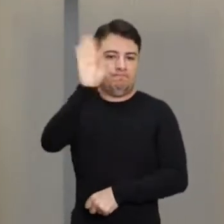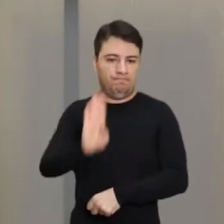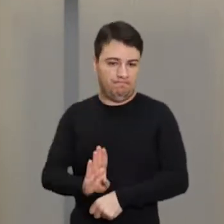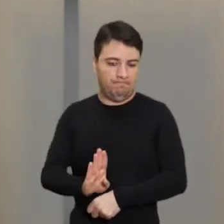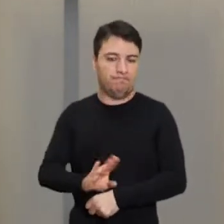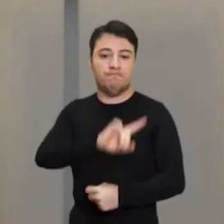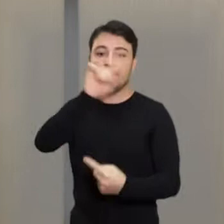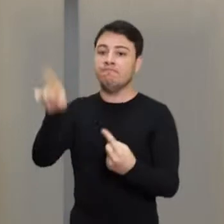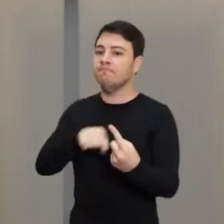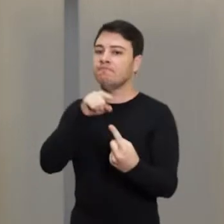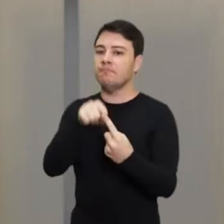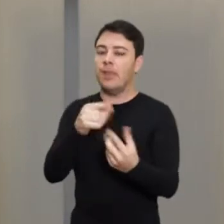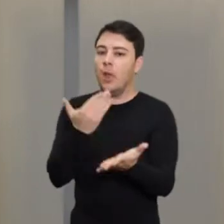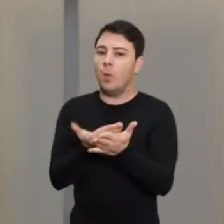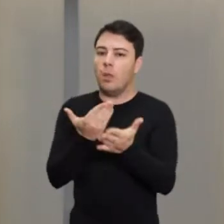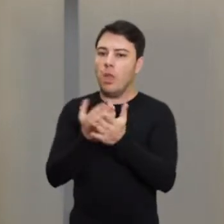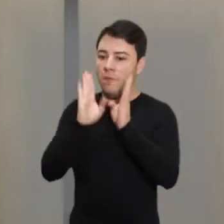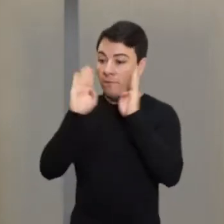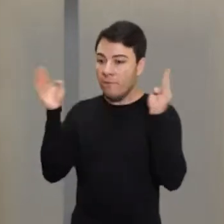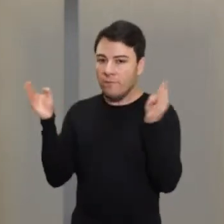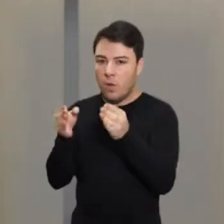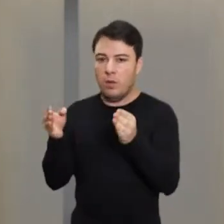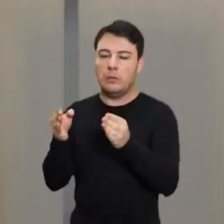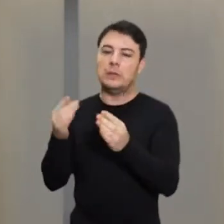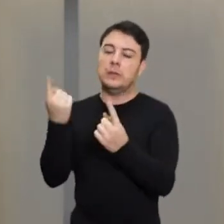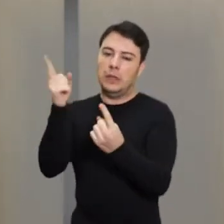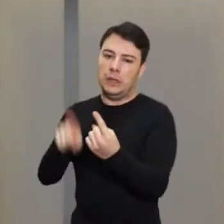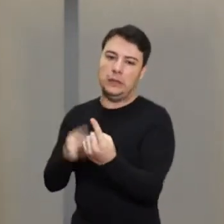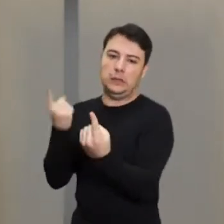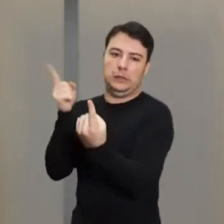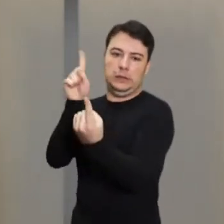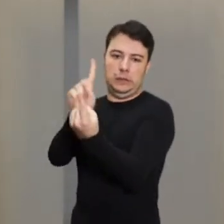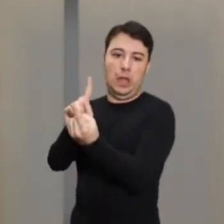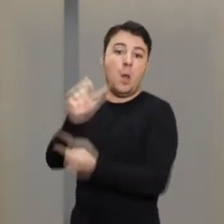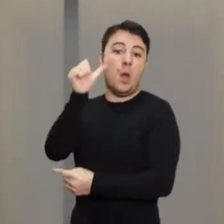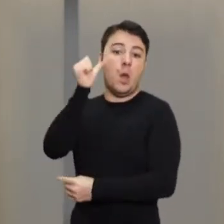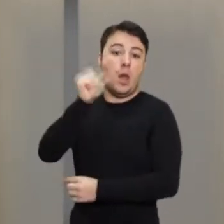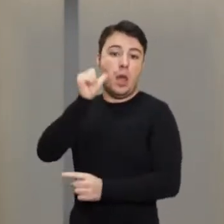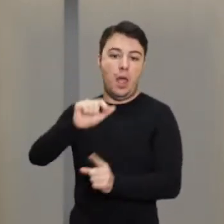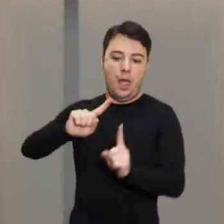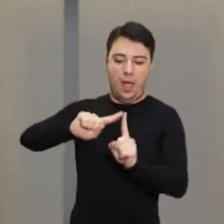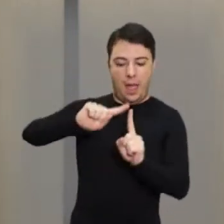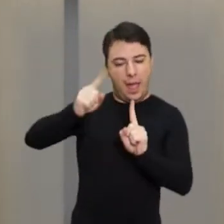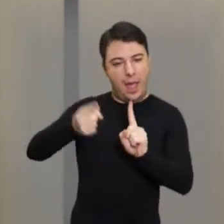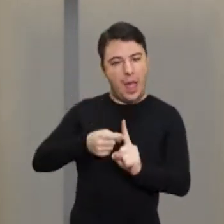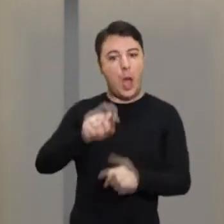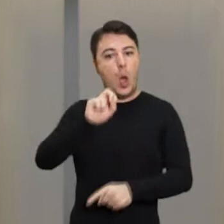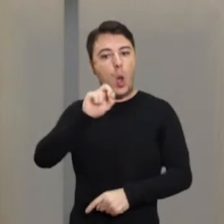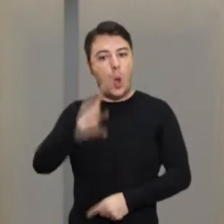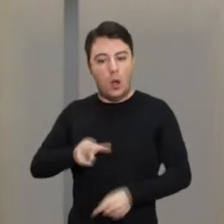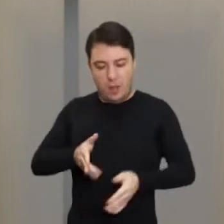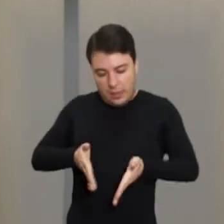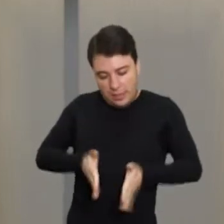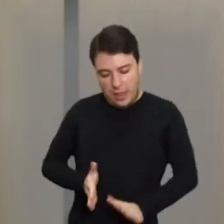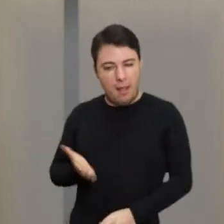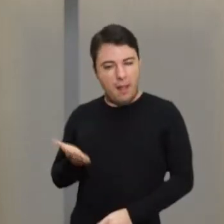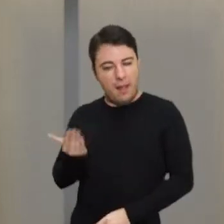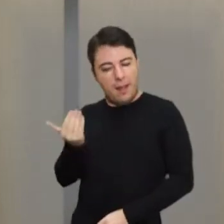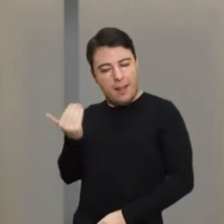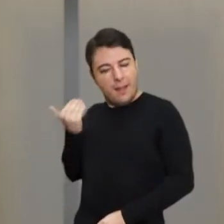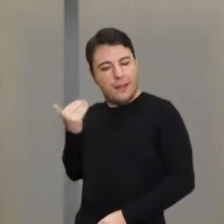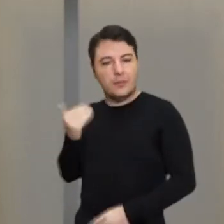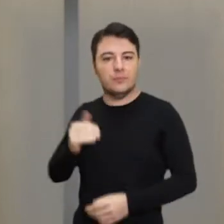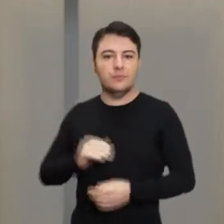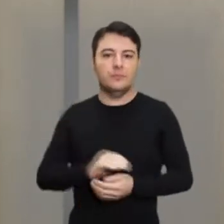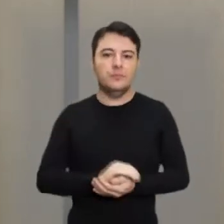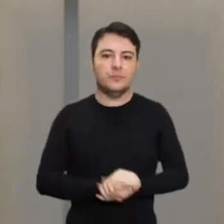vez, ela é um curso recente que está sendo oferecido no Brasil e ela tem uma formação específica para o atendimento